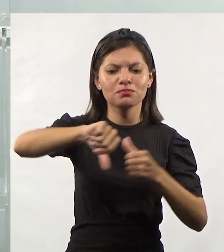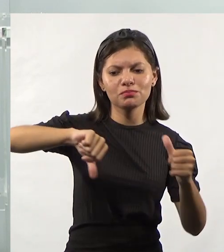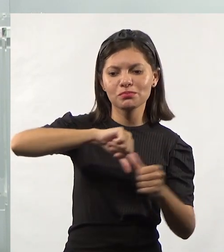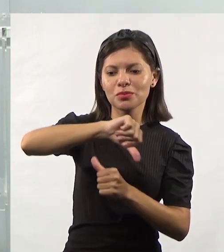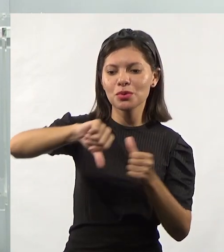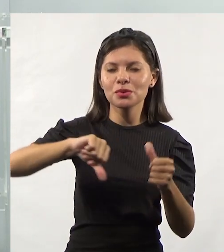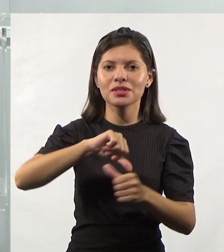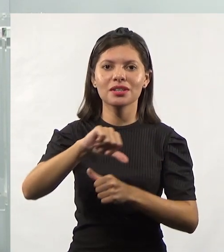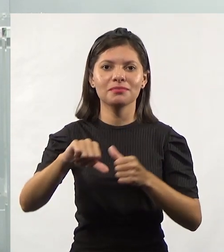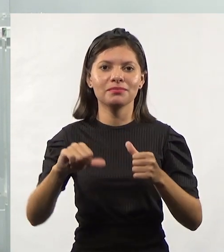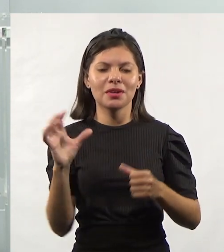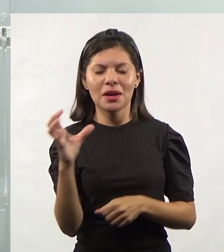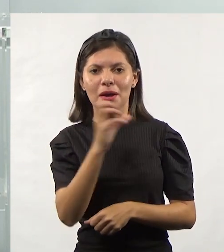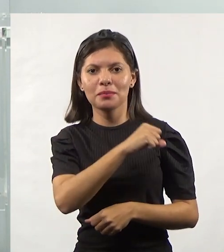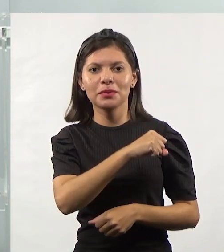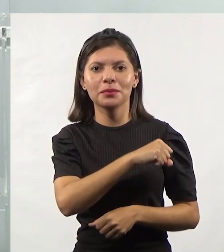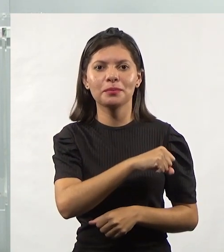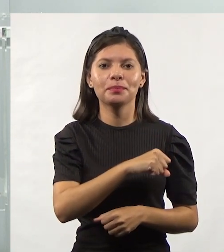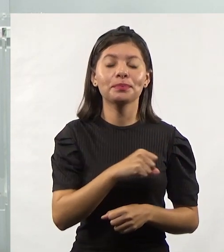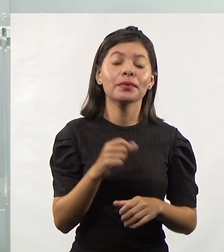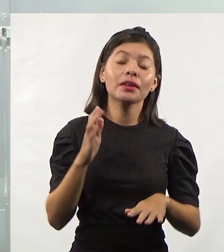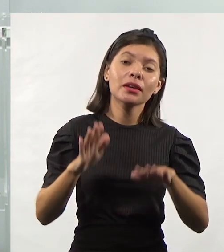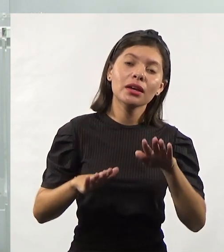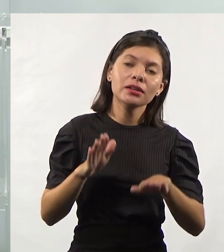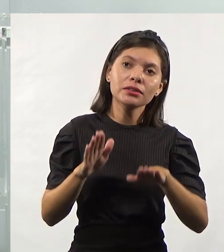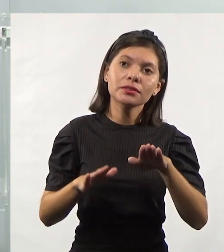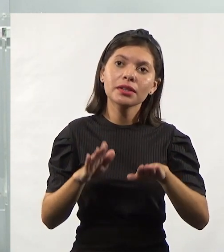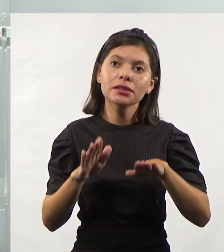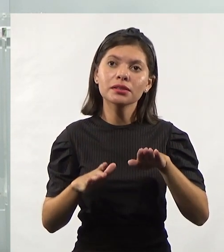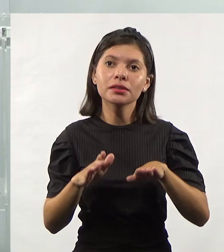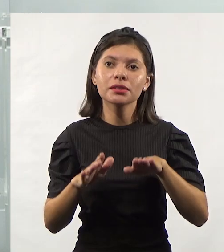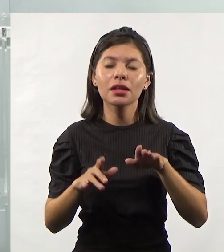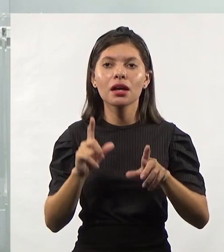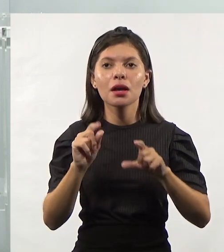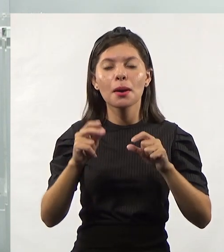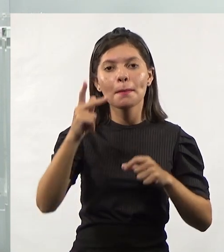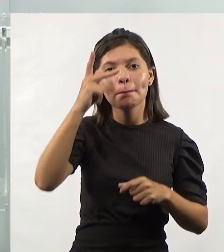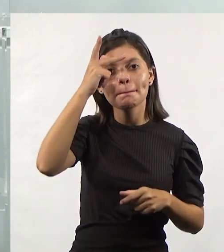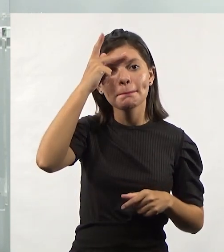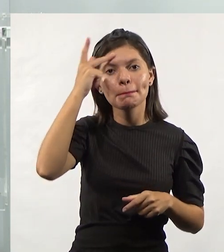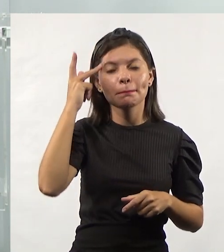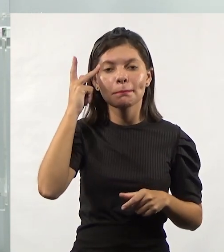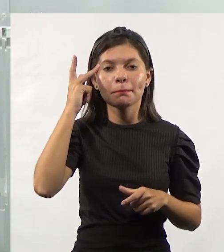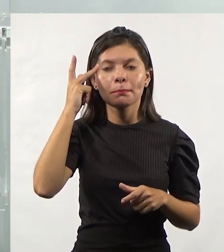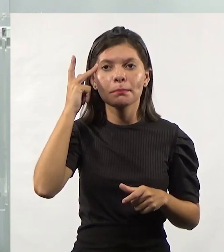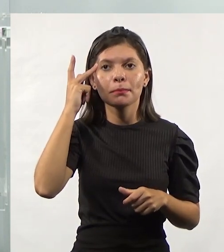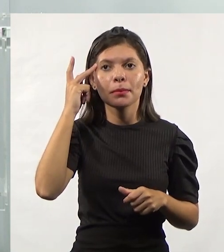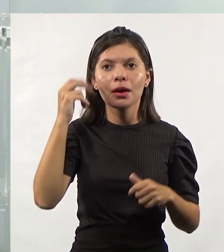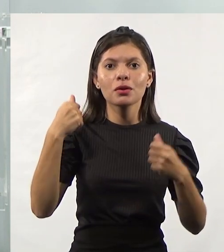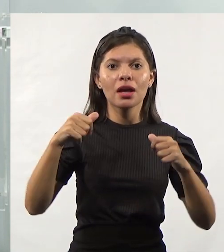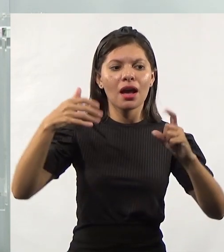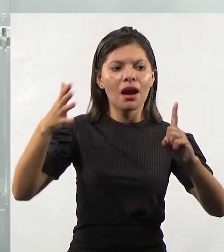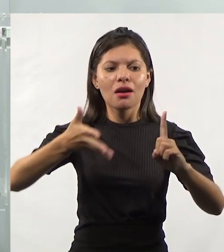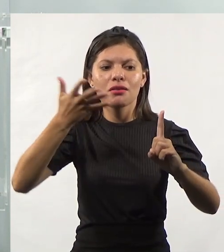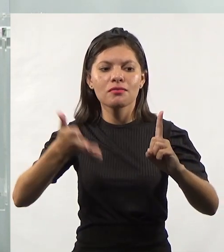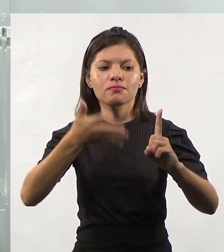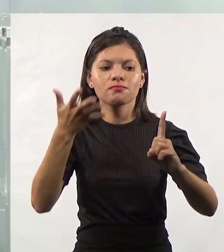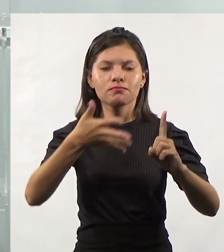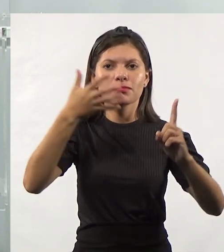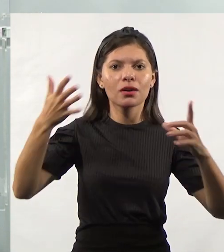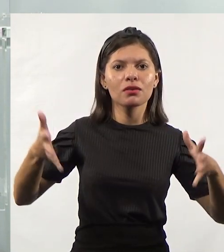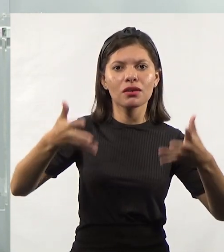tudo pode mudar de uma hora para outra. Né? Às vezes as pessoas conseguem